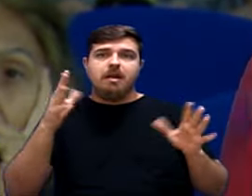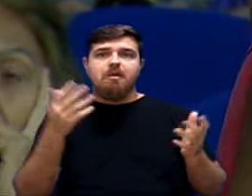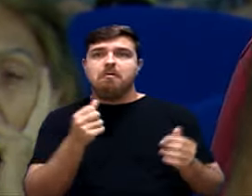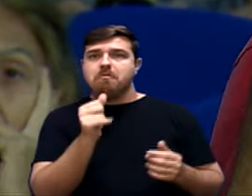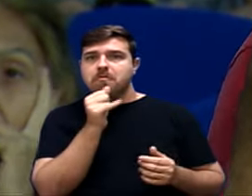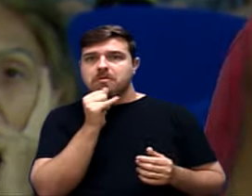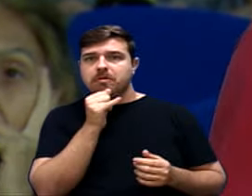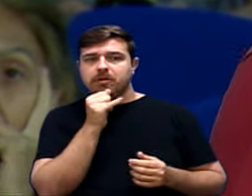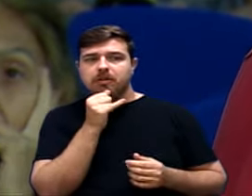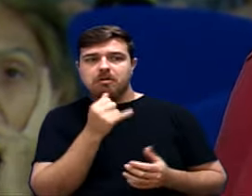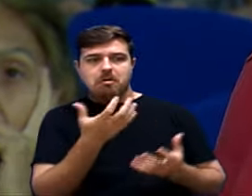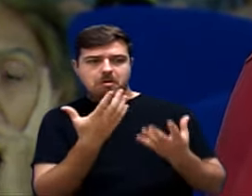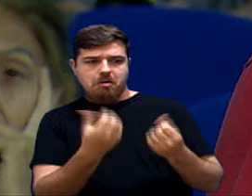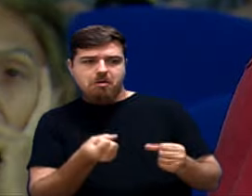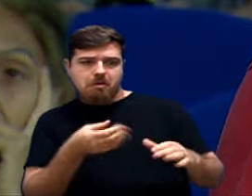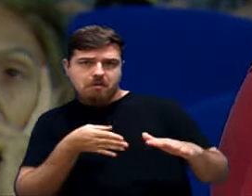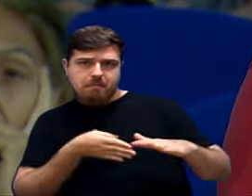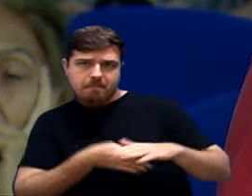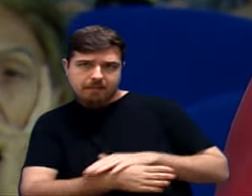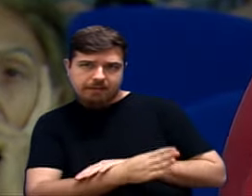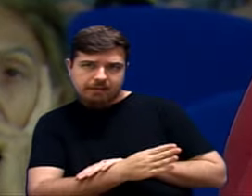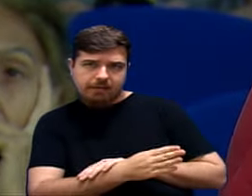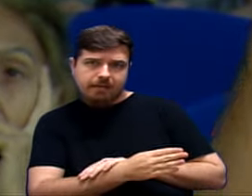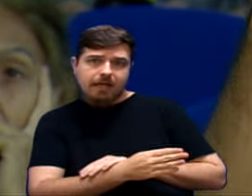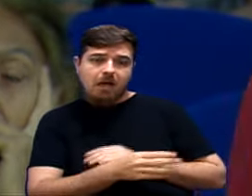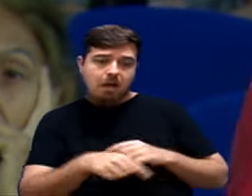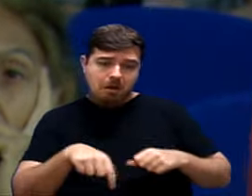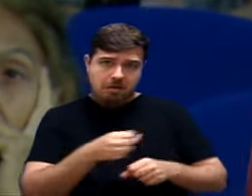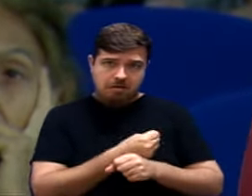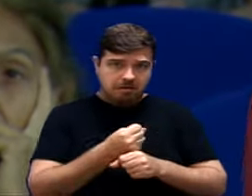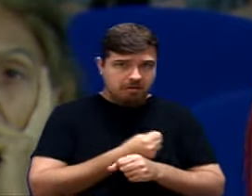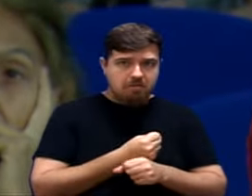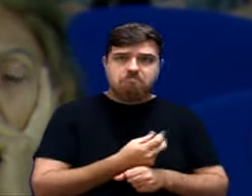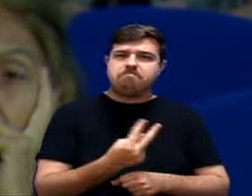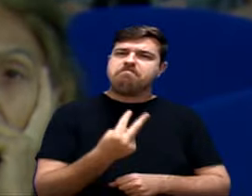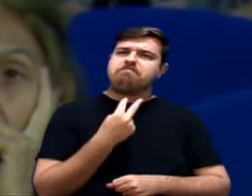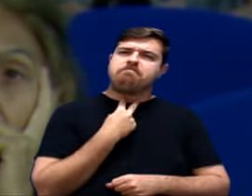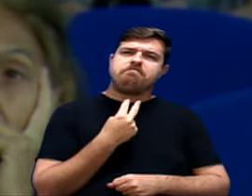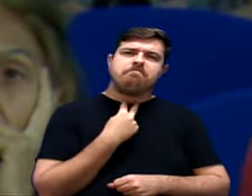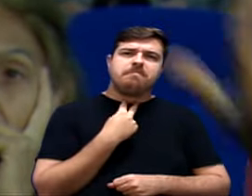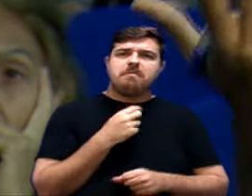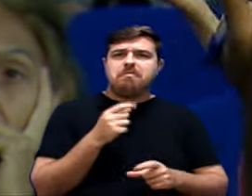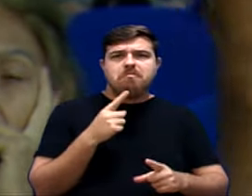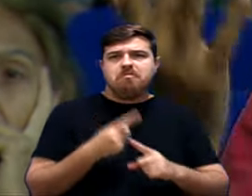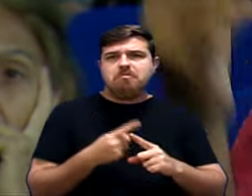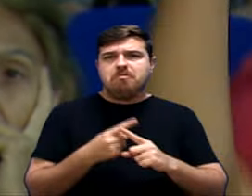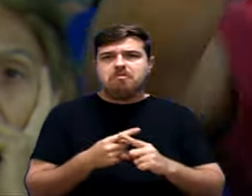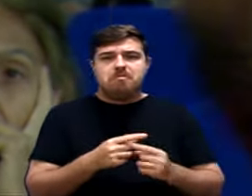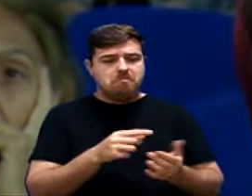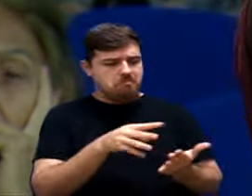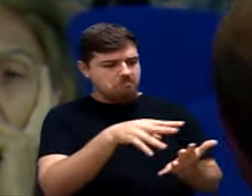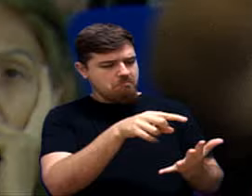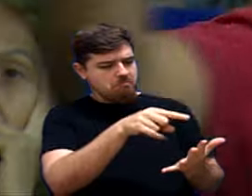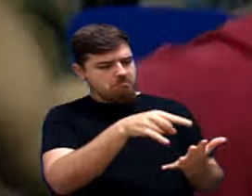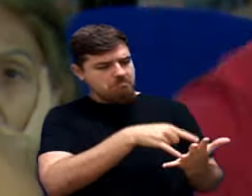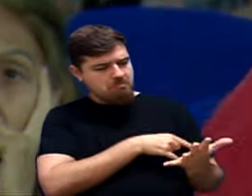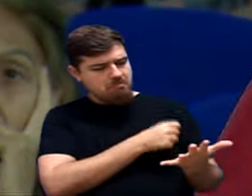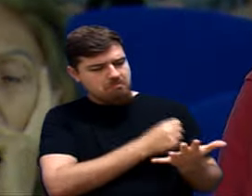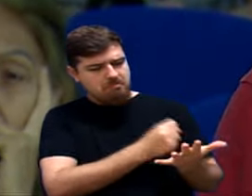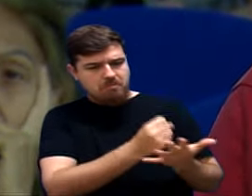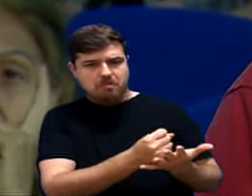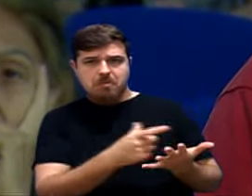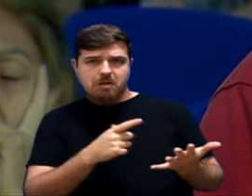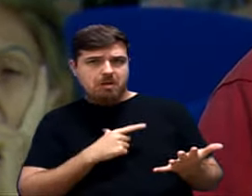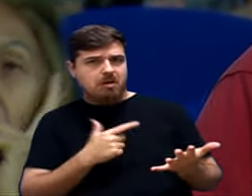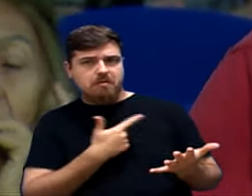eh aprovar o plano diretor ainda esse ano sendo que a gente ainda nem tem o documento na mão pra gente ler e entender e dizer isso aqui a gente concorda